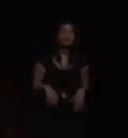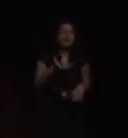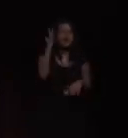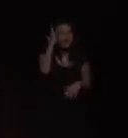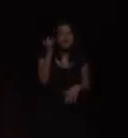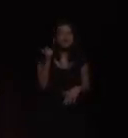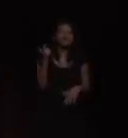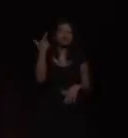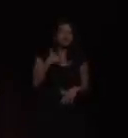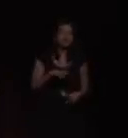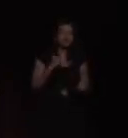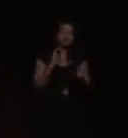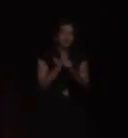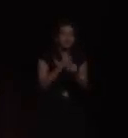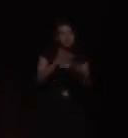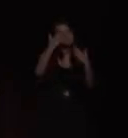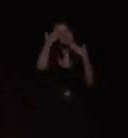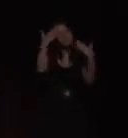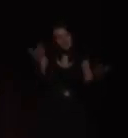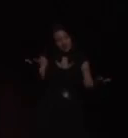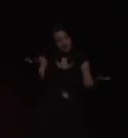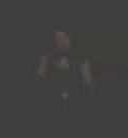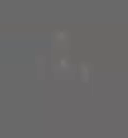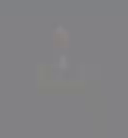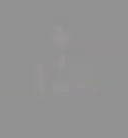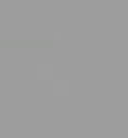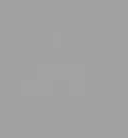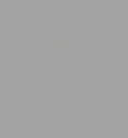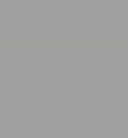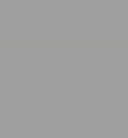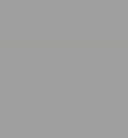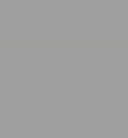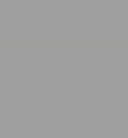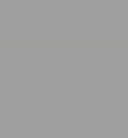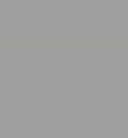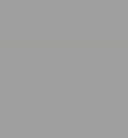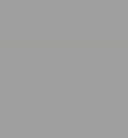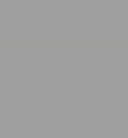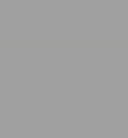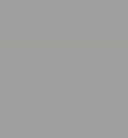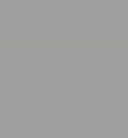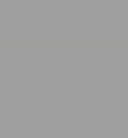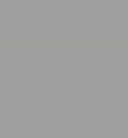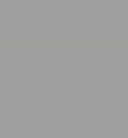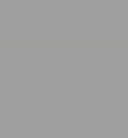nos ver aqui amanhã. Super obrigada. E espero no sorteio que está vindo aí.